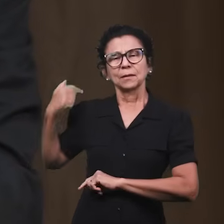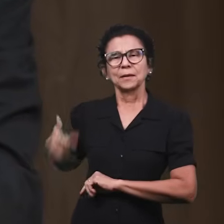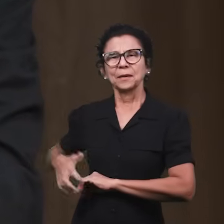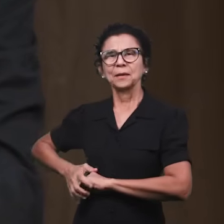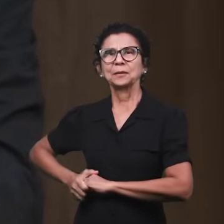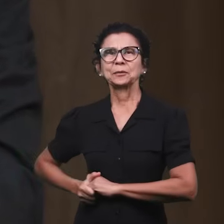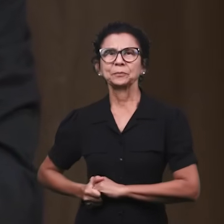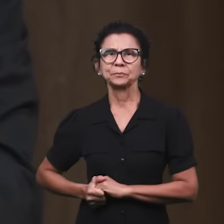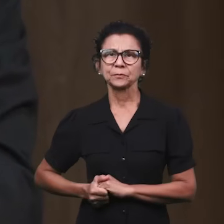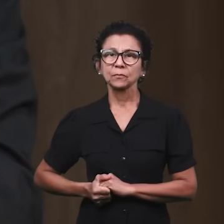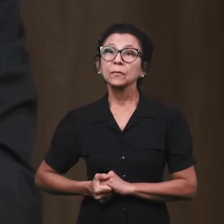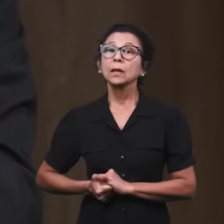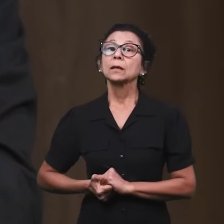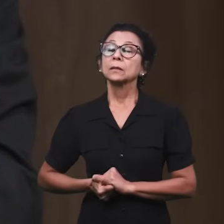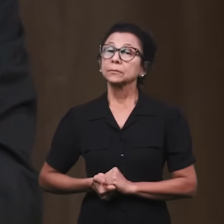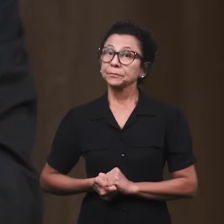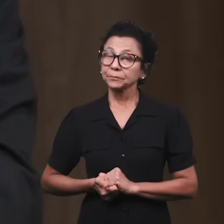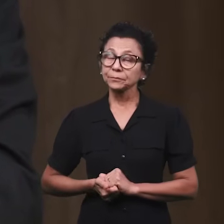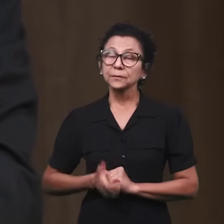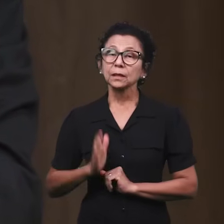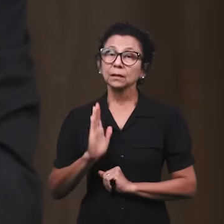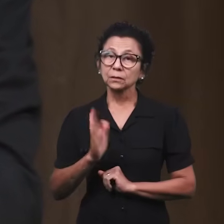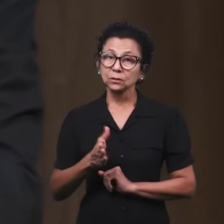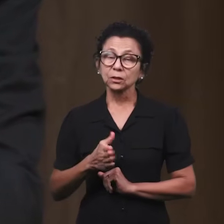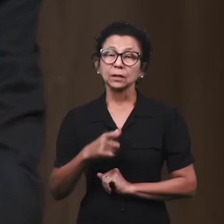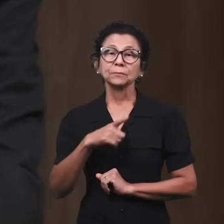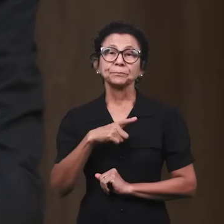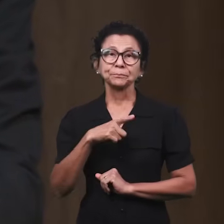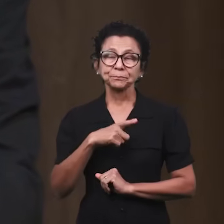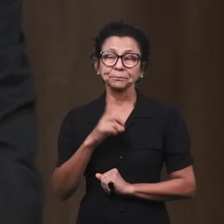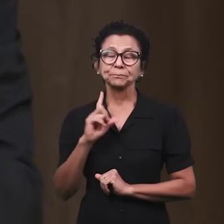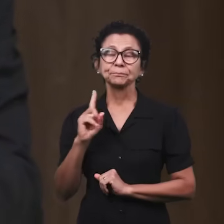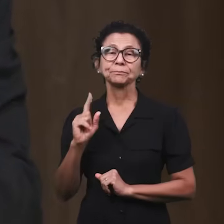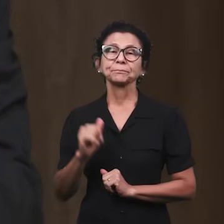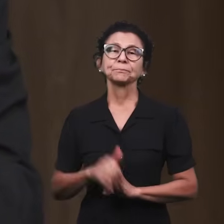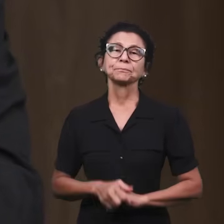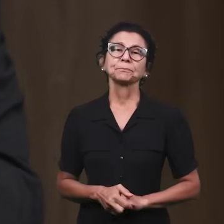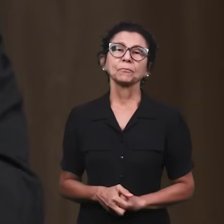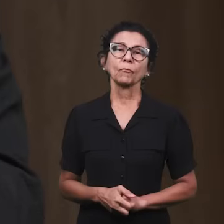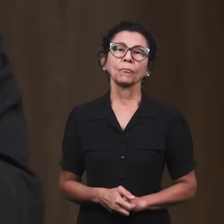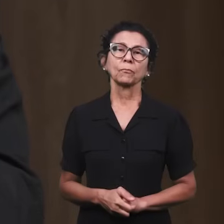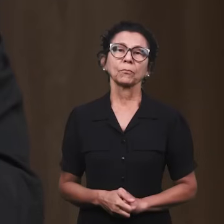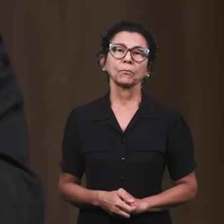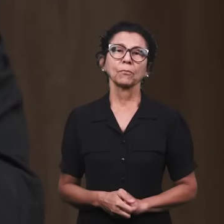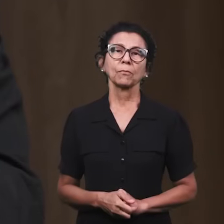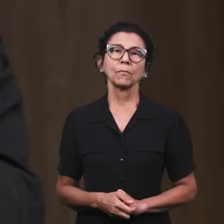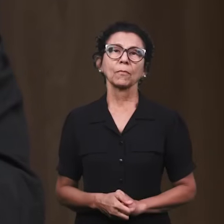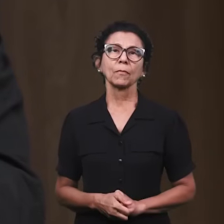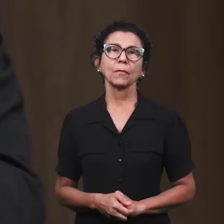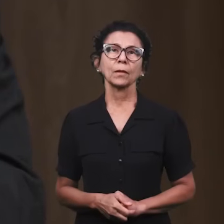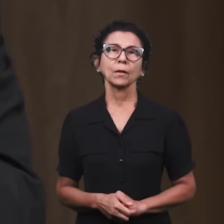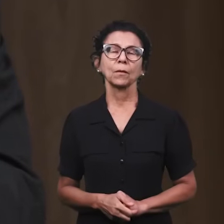nossas, isso aqui já entrou. Já entrou. E aí um fato aqui agora.